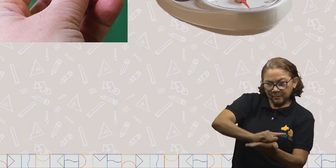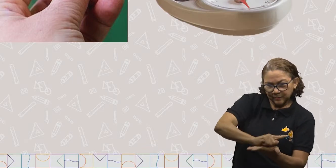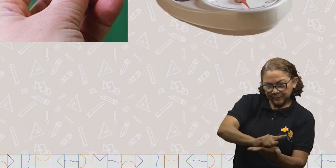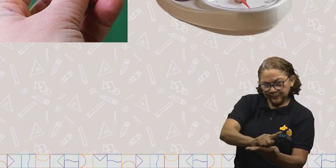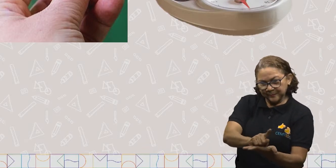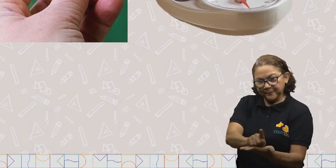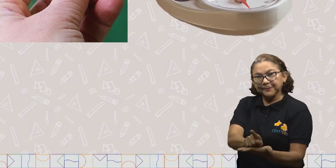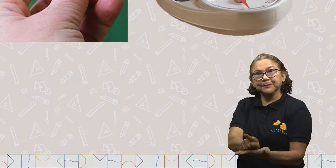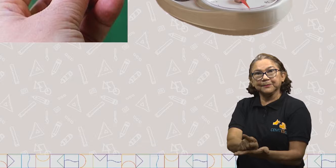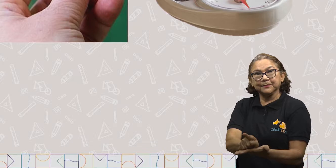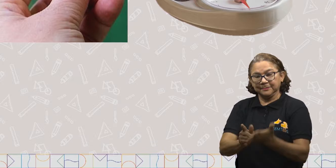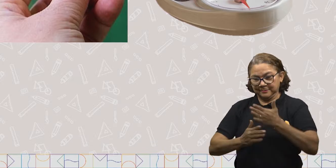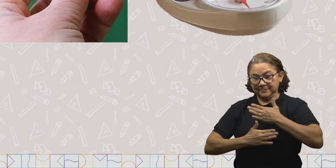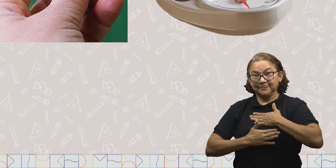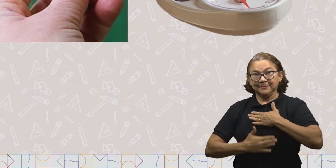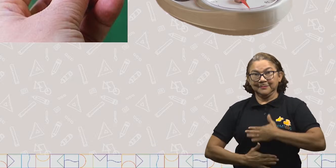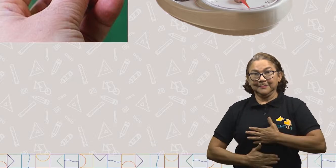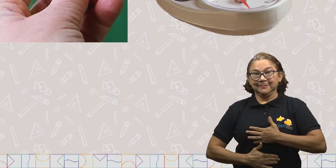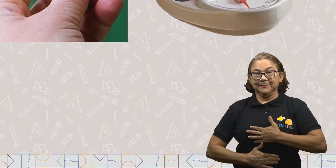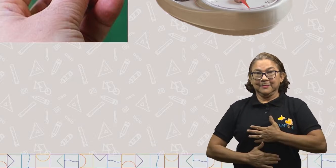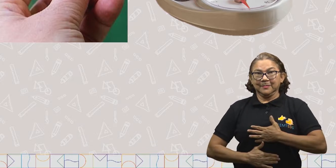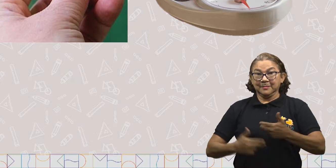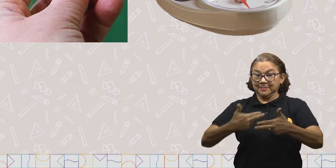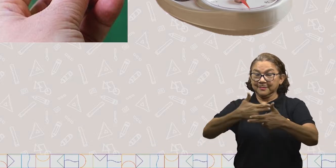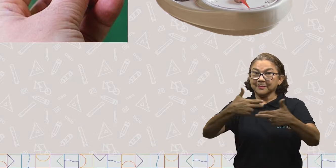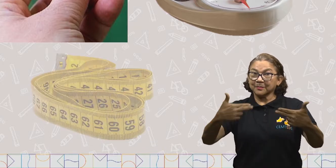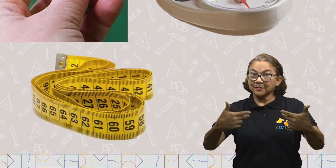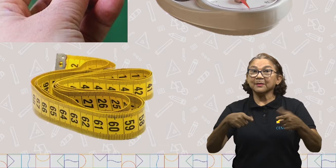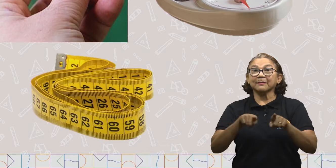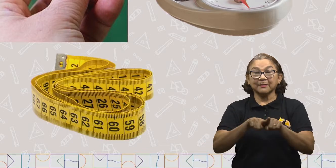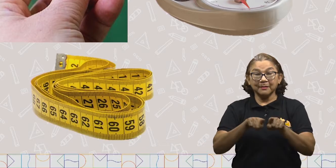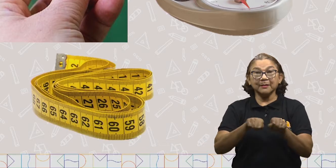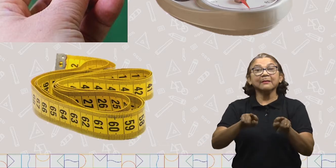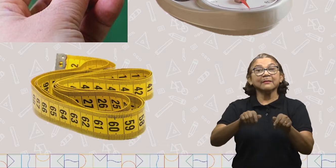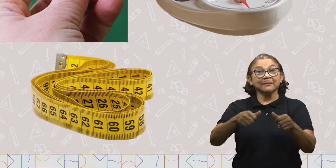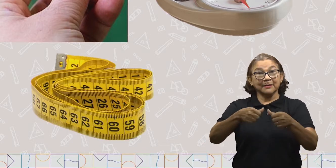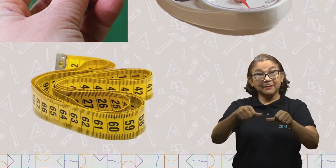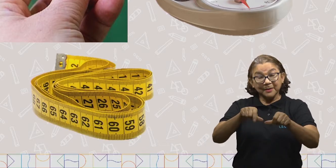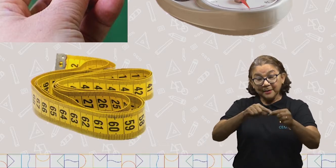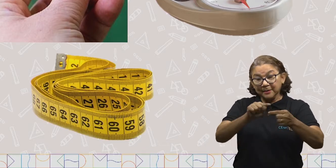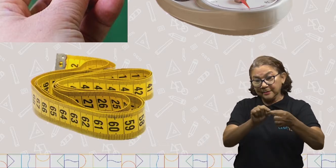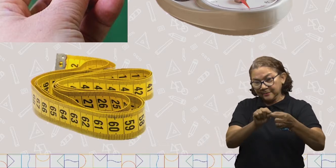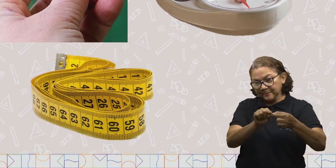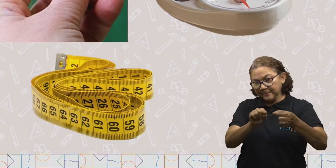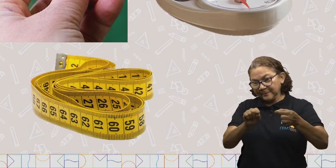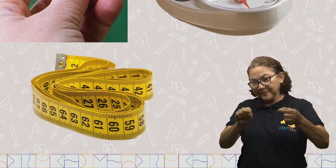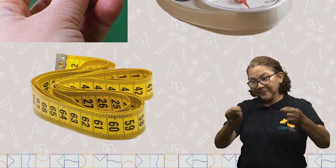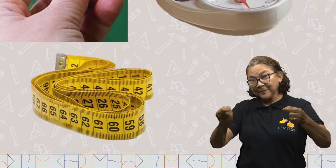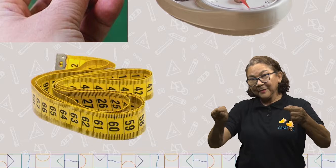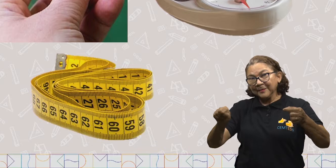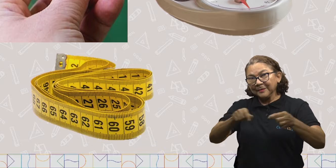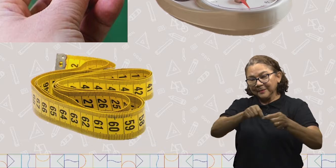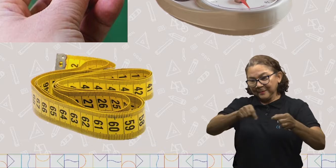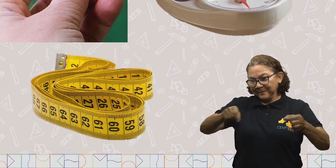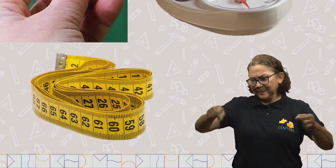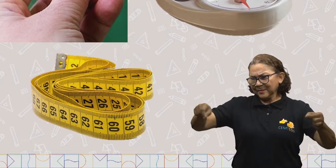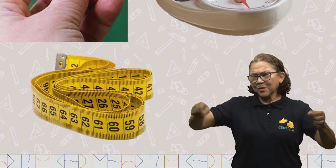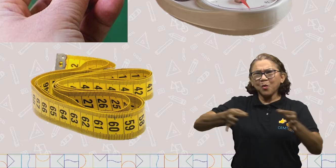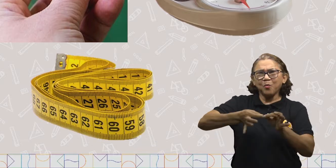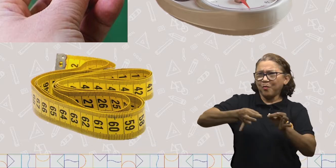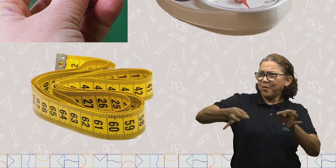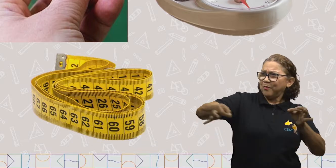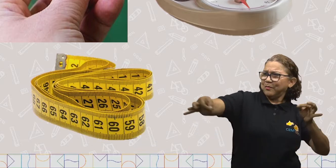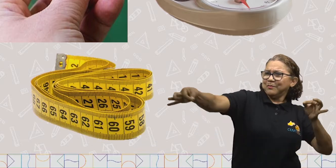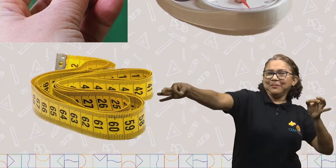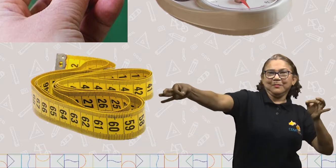o peso das pessoas e também das coisas. Temos a fita métrica, que serve para medir